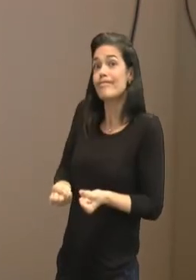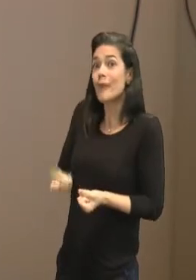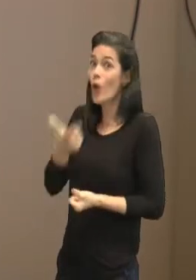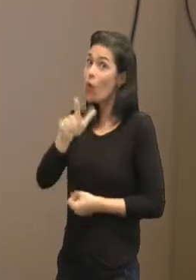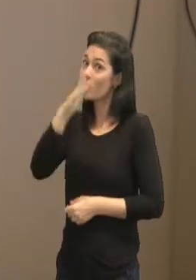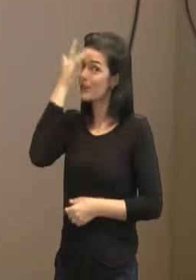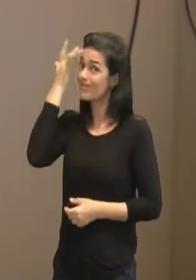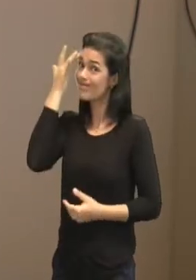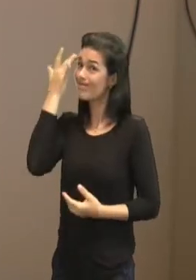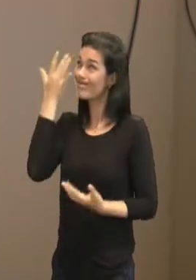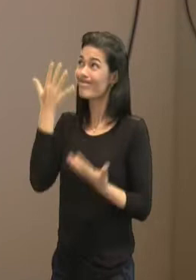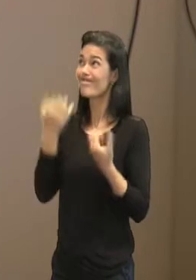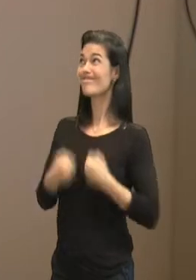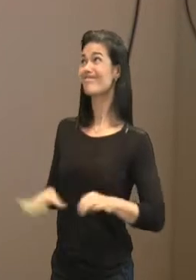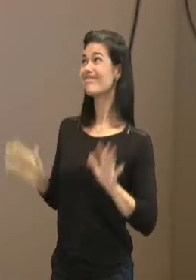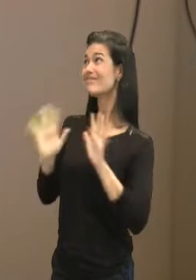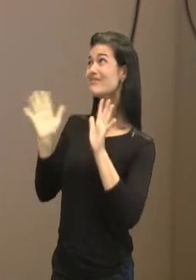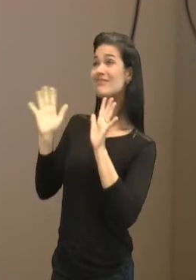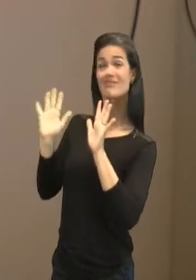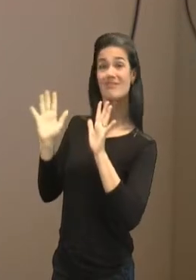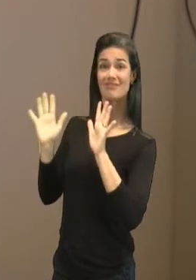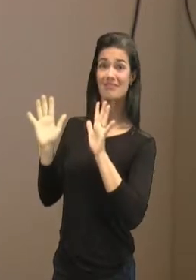outros preferem não aceitar.